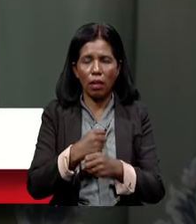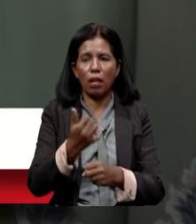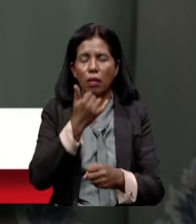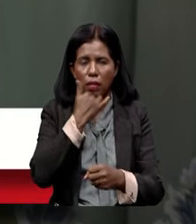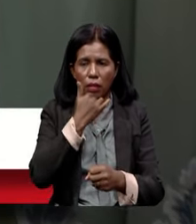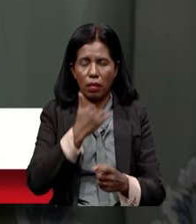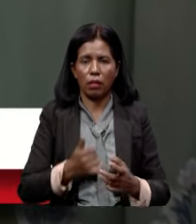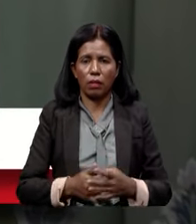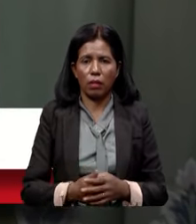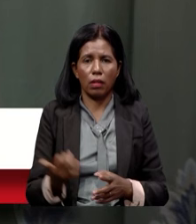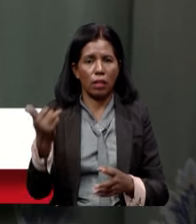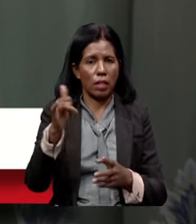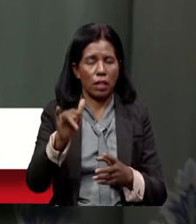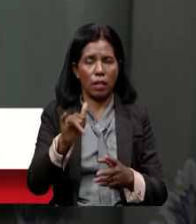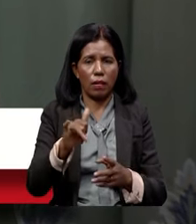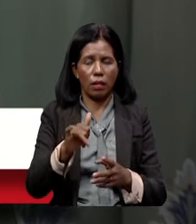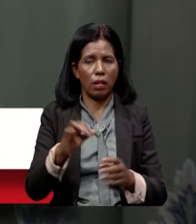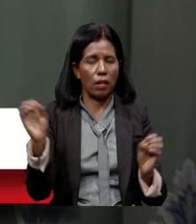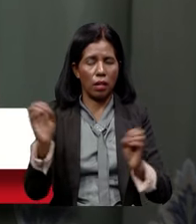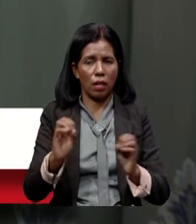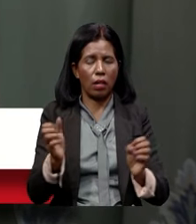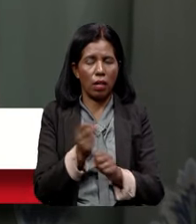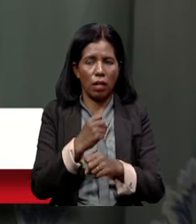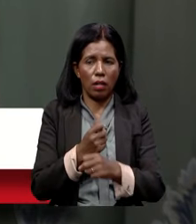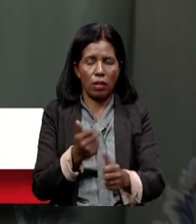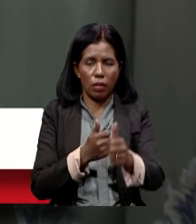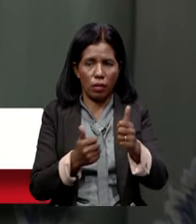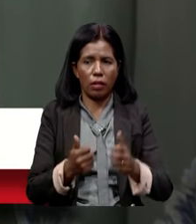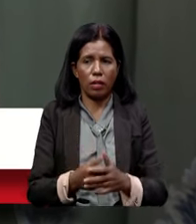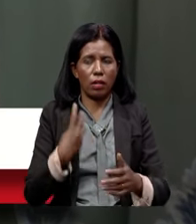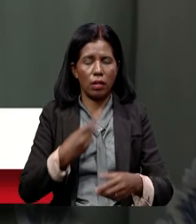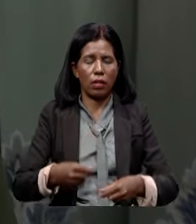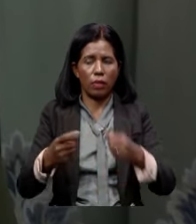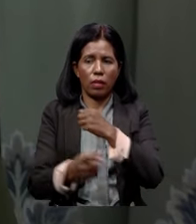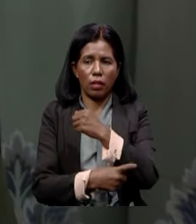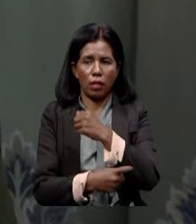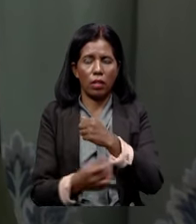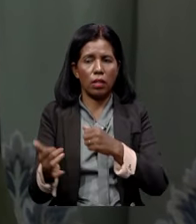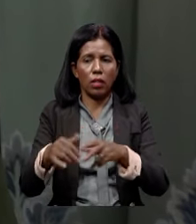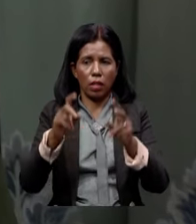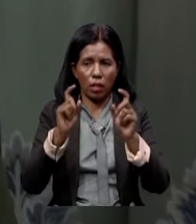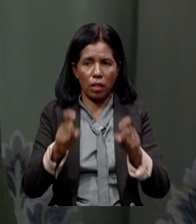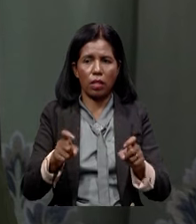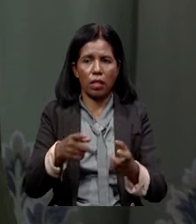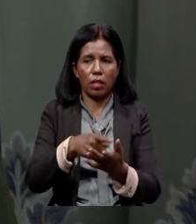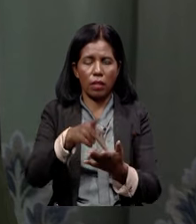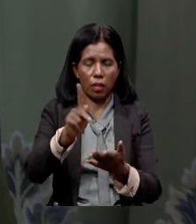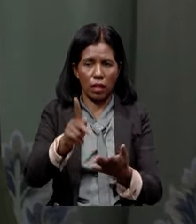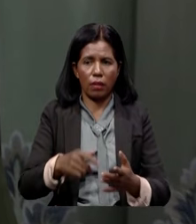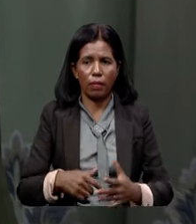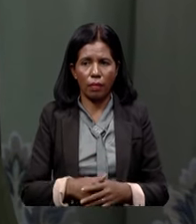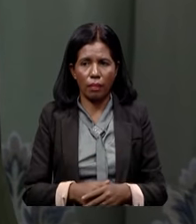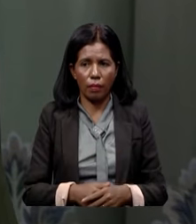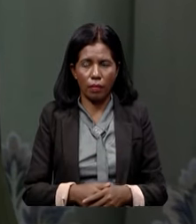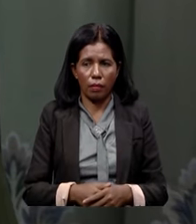será lá na fata em lá halo tuir. Então, ita fosanção será tem que selo coimas. Né,